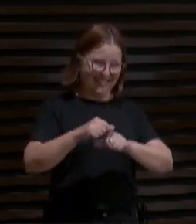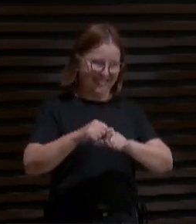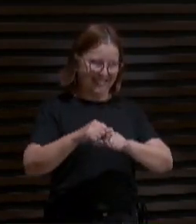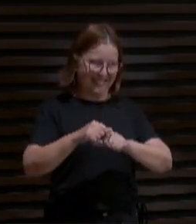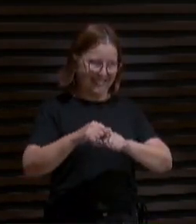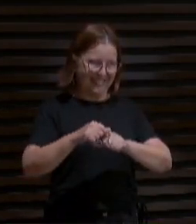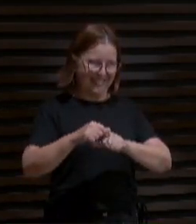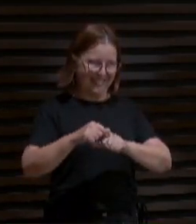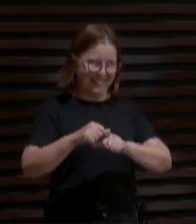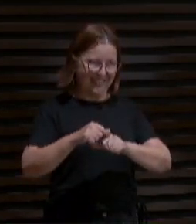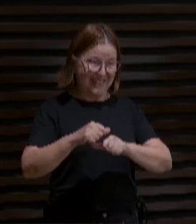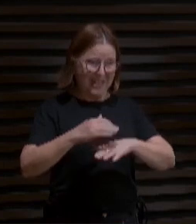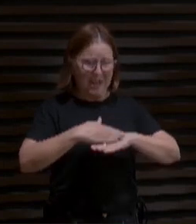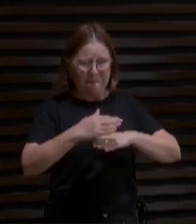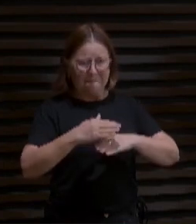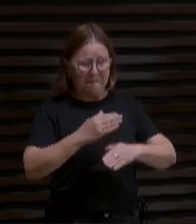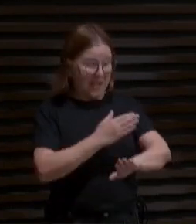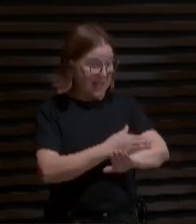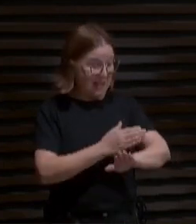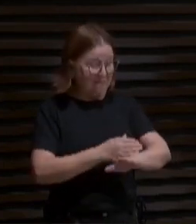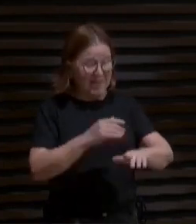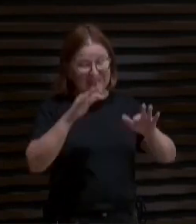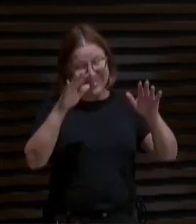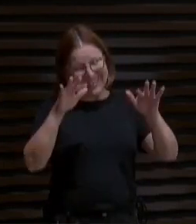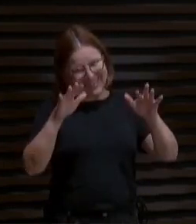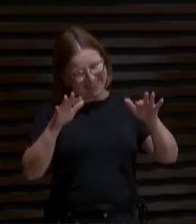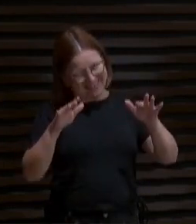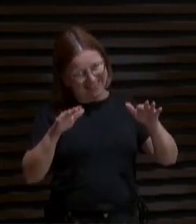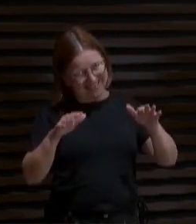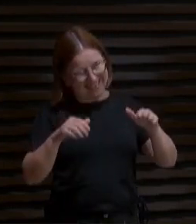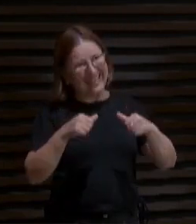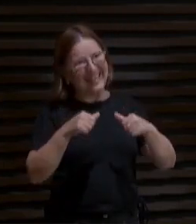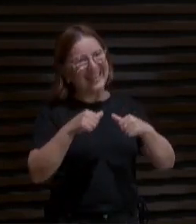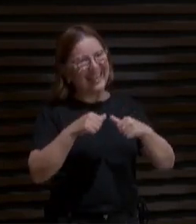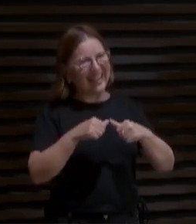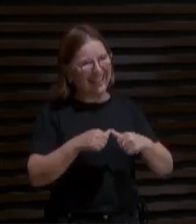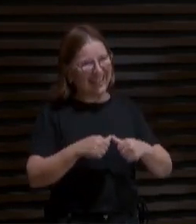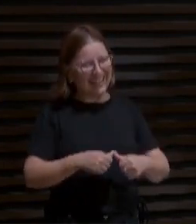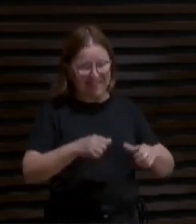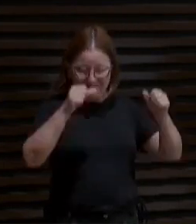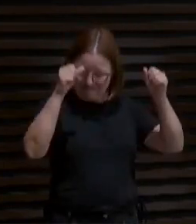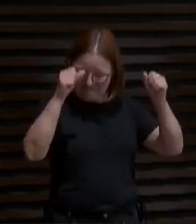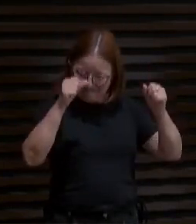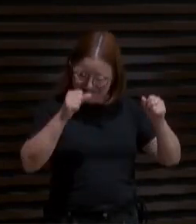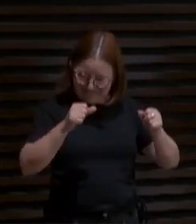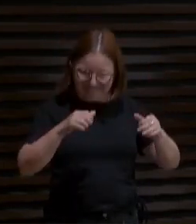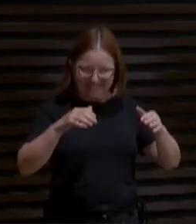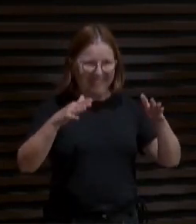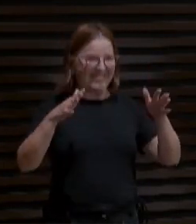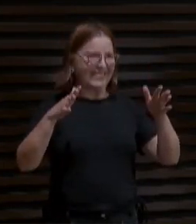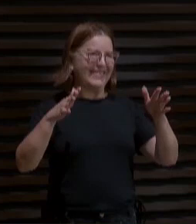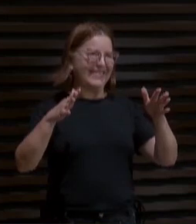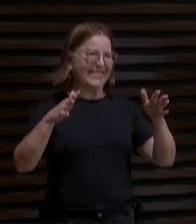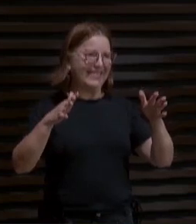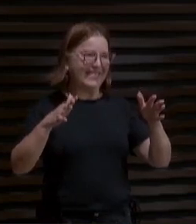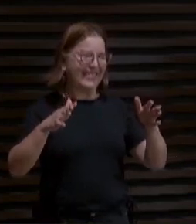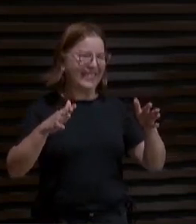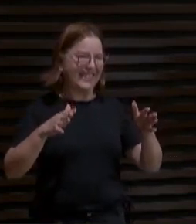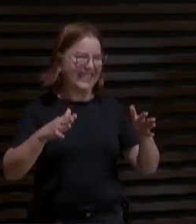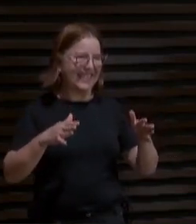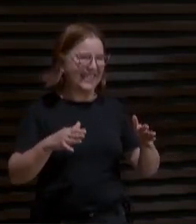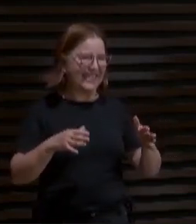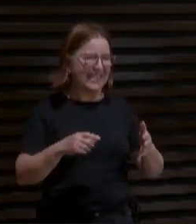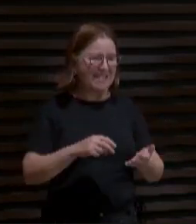mais alvo do que a neve. Isto é coisa de não poder pular